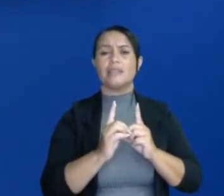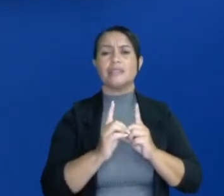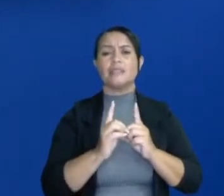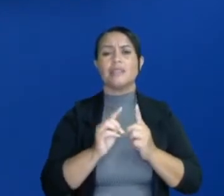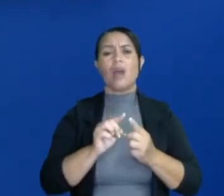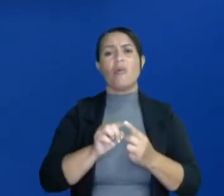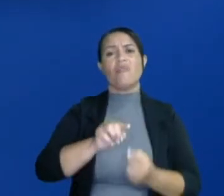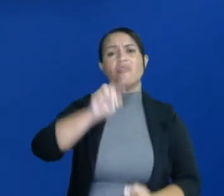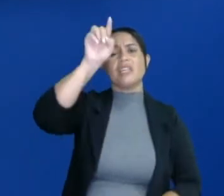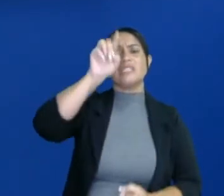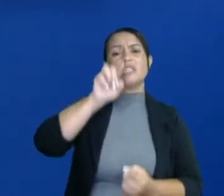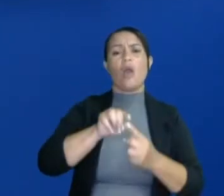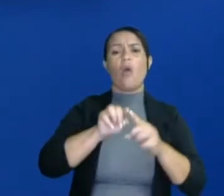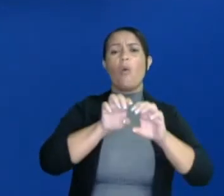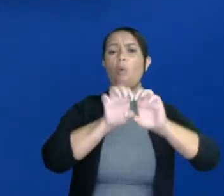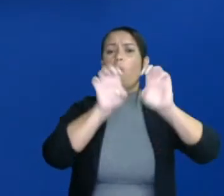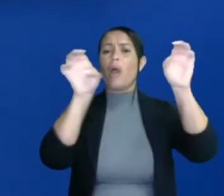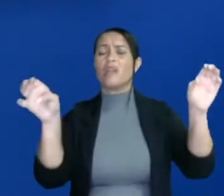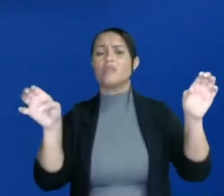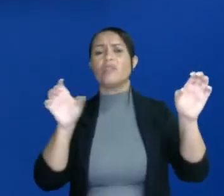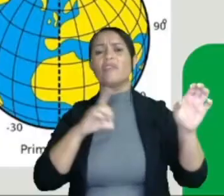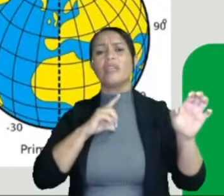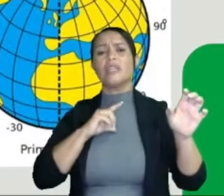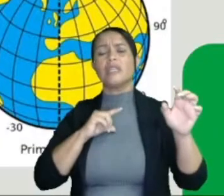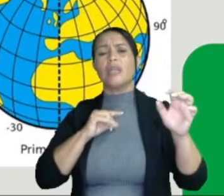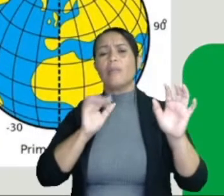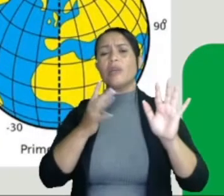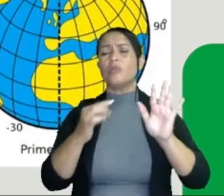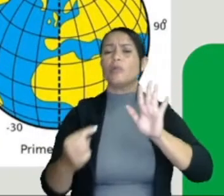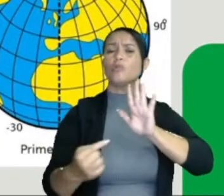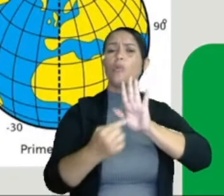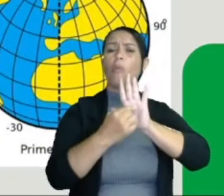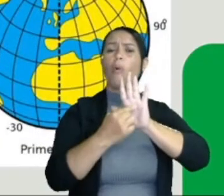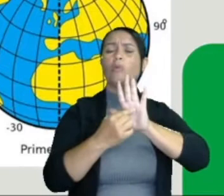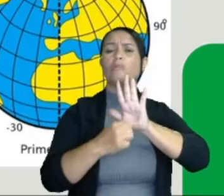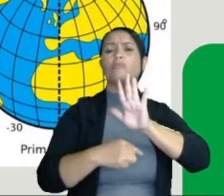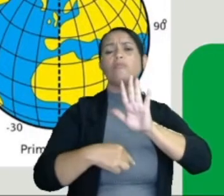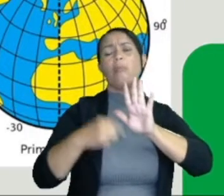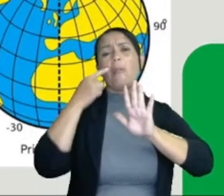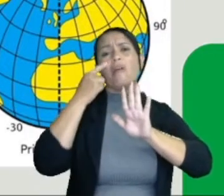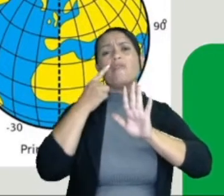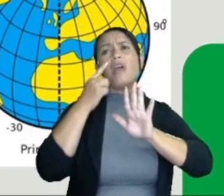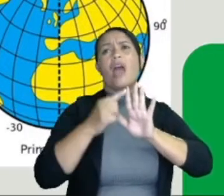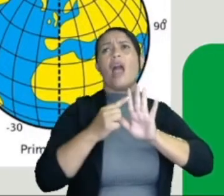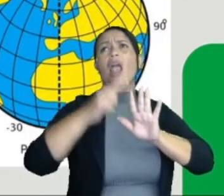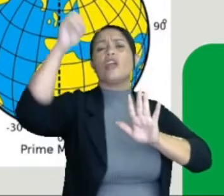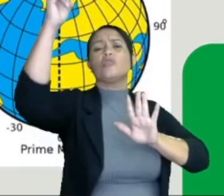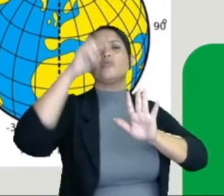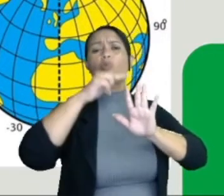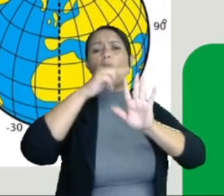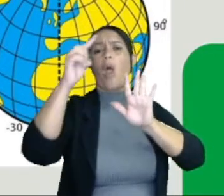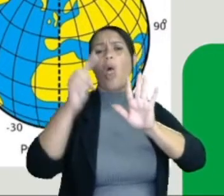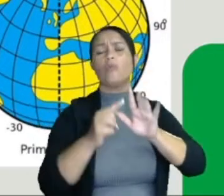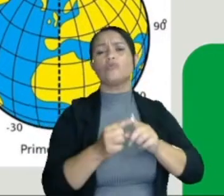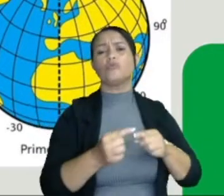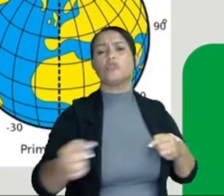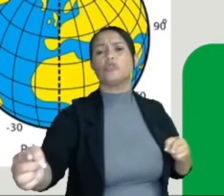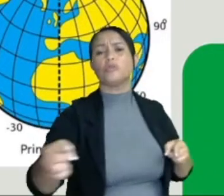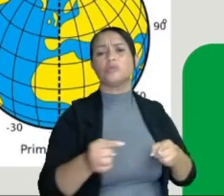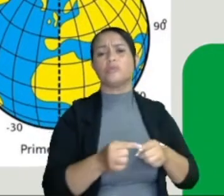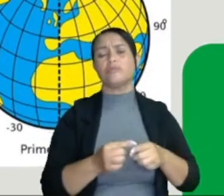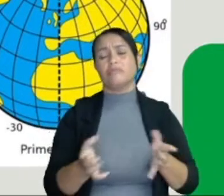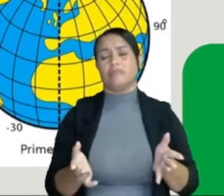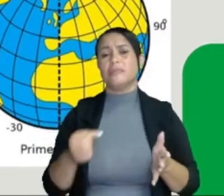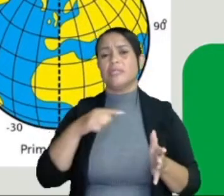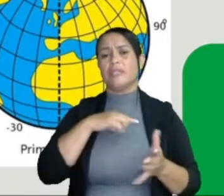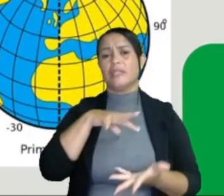com a horizontal, que vai dar um ponto e aí você tem a possibilidade de medir tanto a latitude como a longitude de qualquer ponto existente na